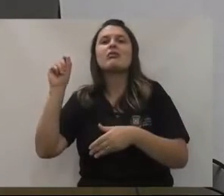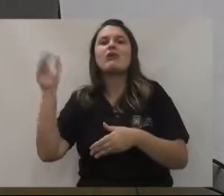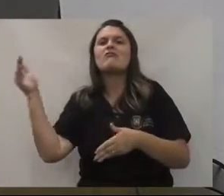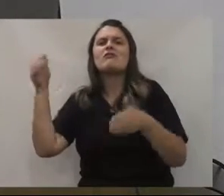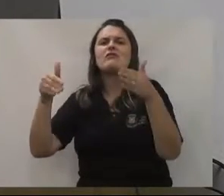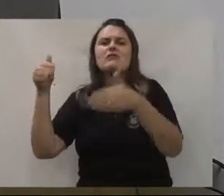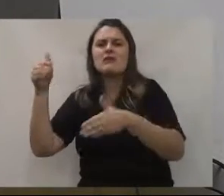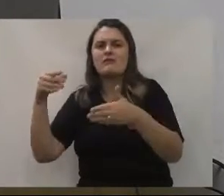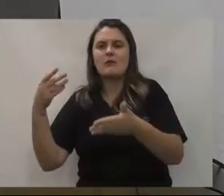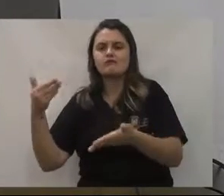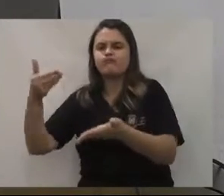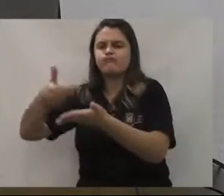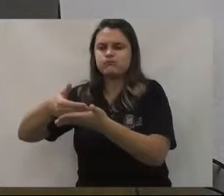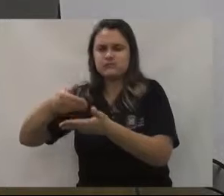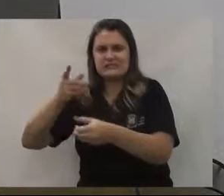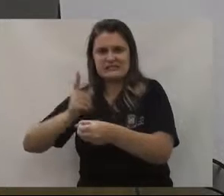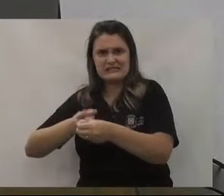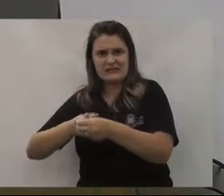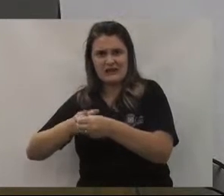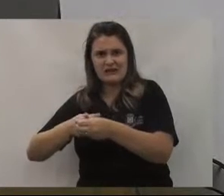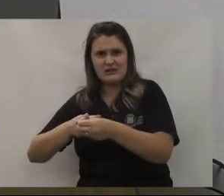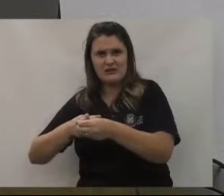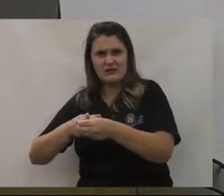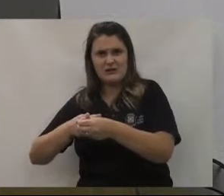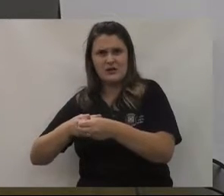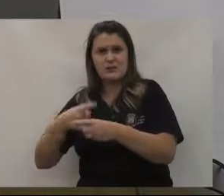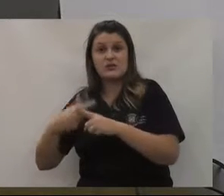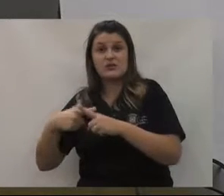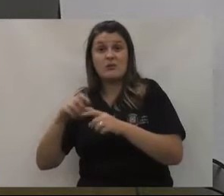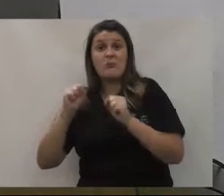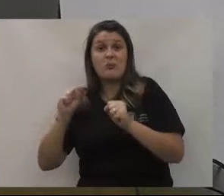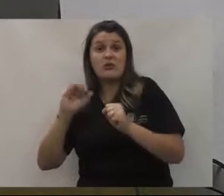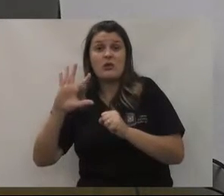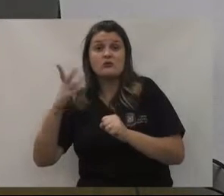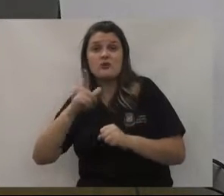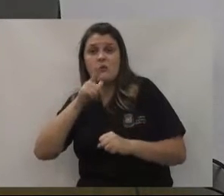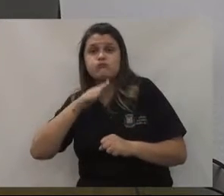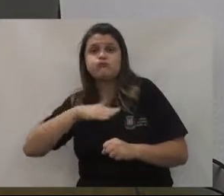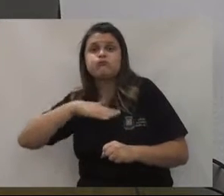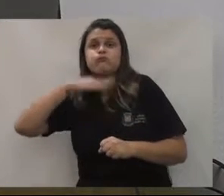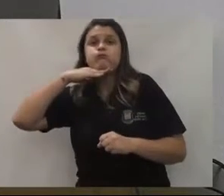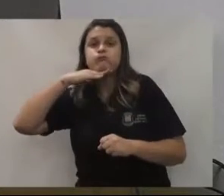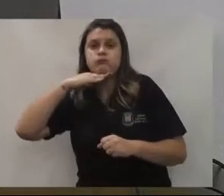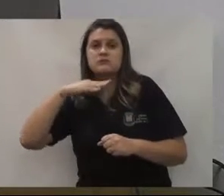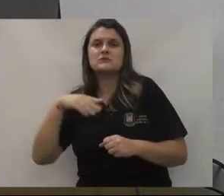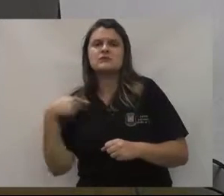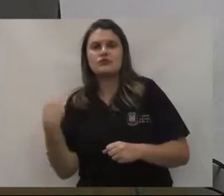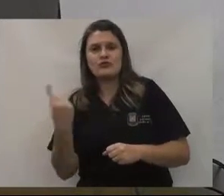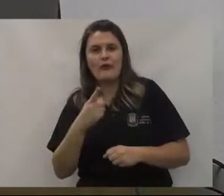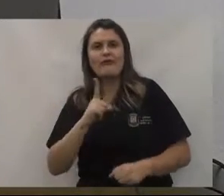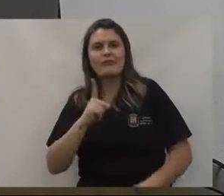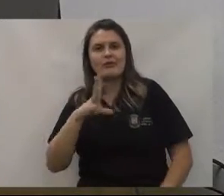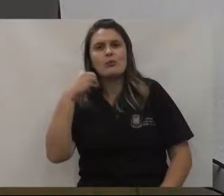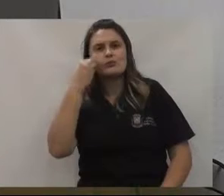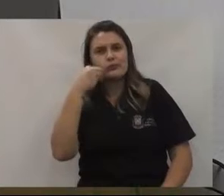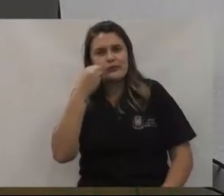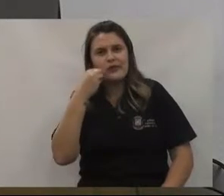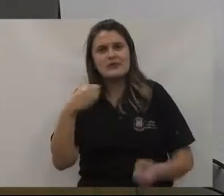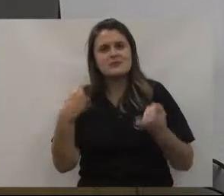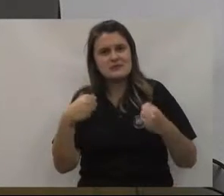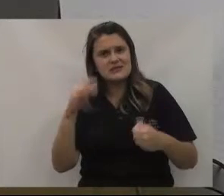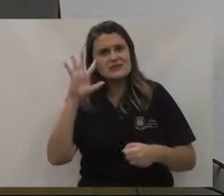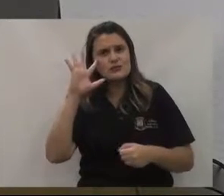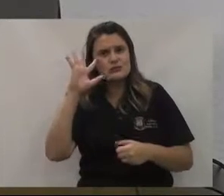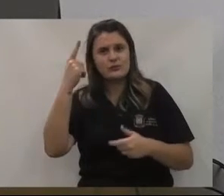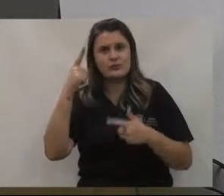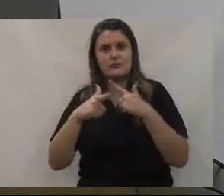cá investir digamos, uma fortuna numa empresa onde pega água? Então, nós temos a oportunidade agora de resolver esse